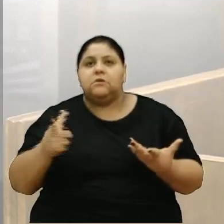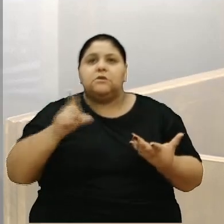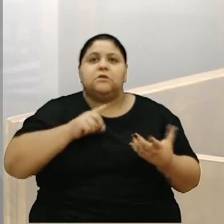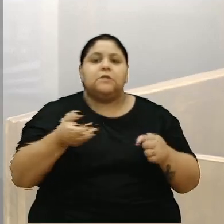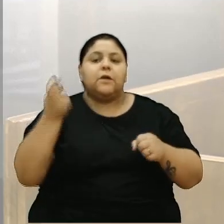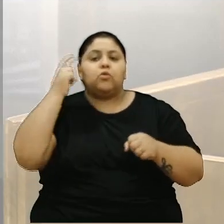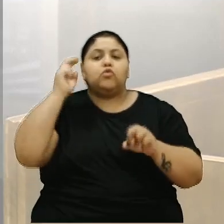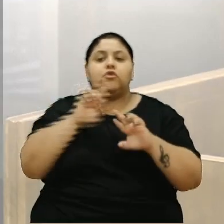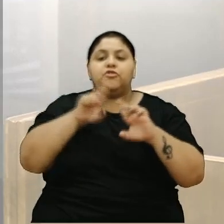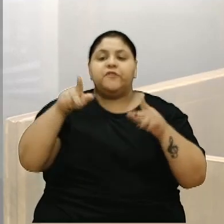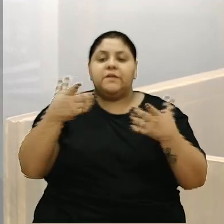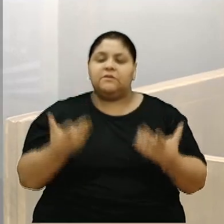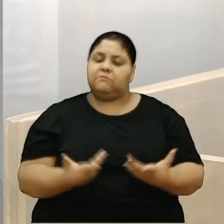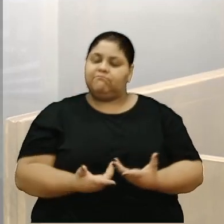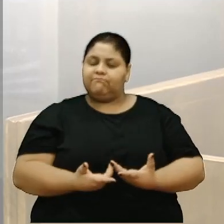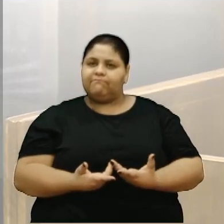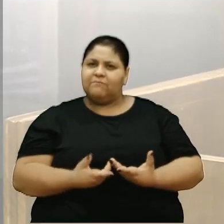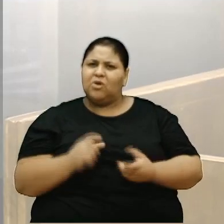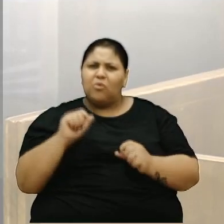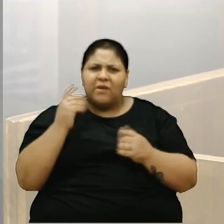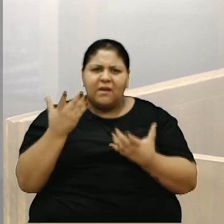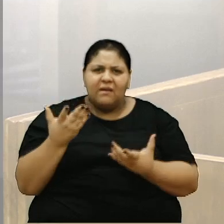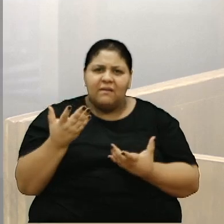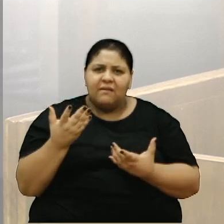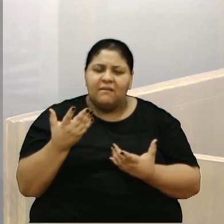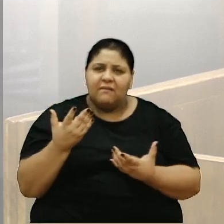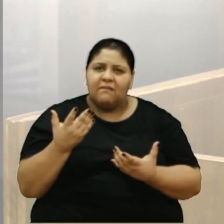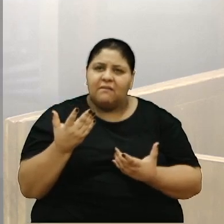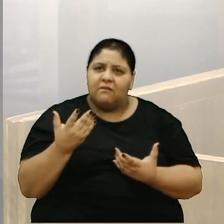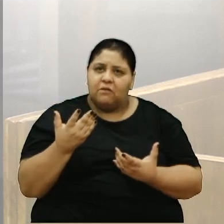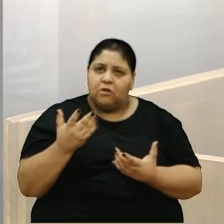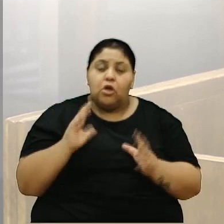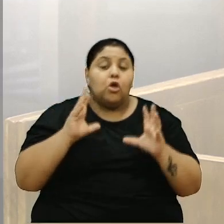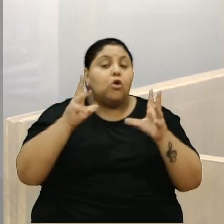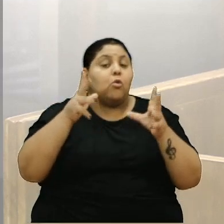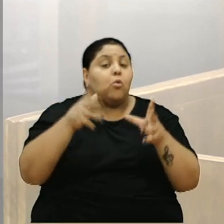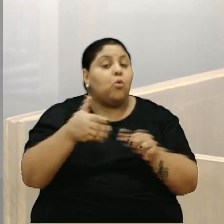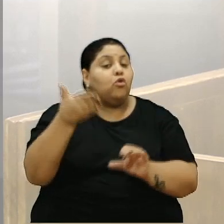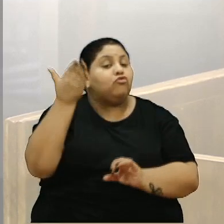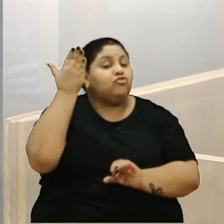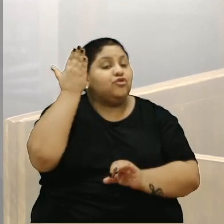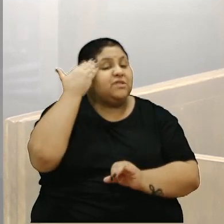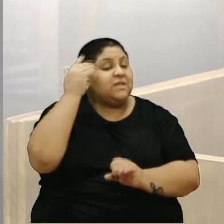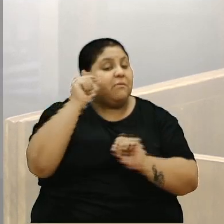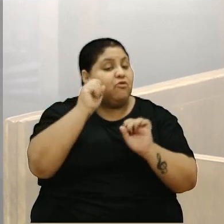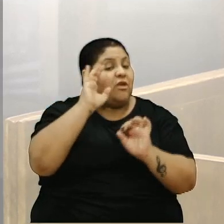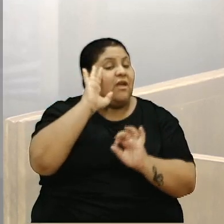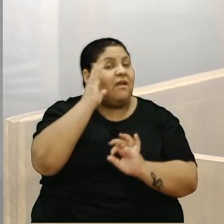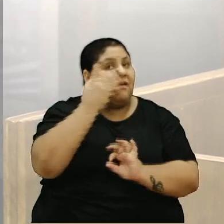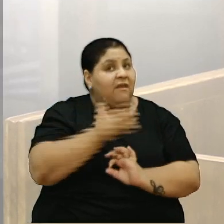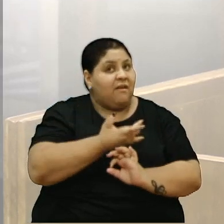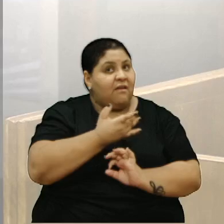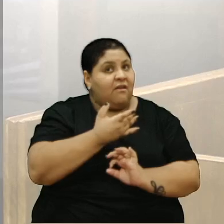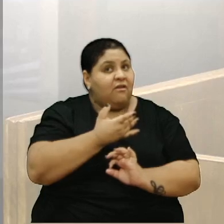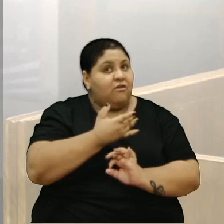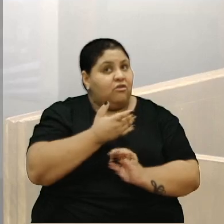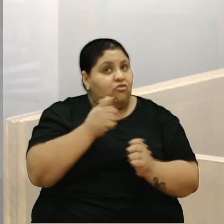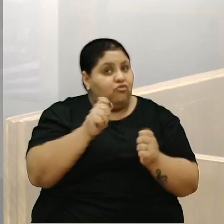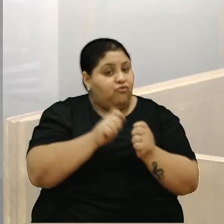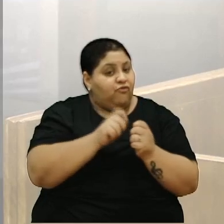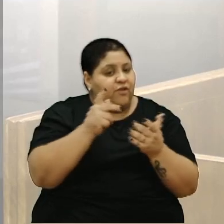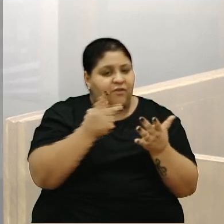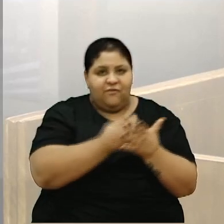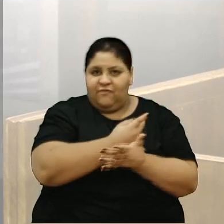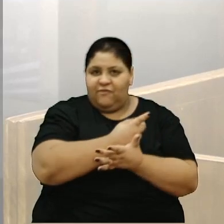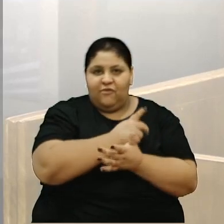culturas diferentes. O quê? Quando tu sabe o que vai te acontecer se tu cometer o erro, tu